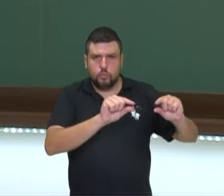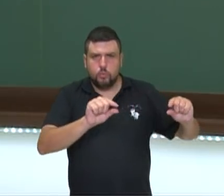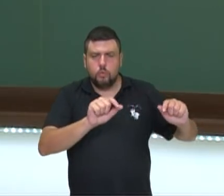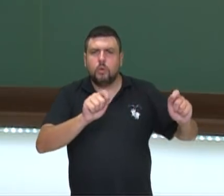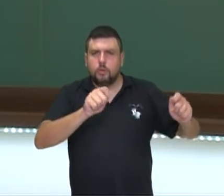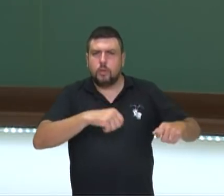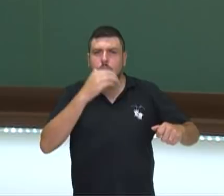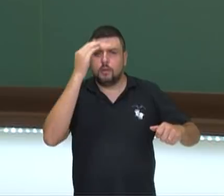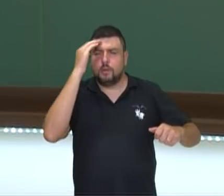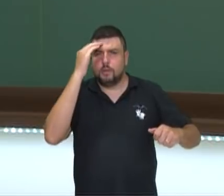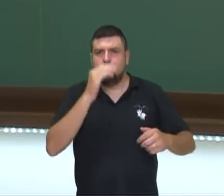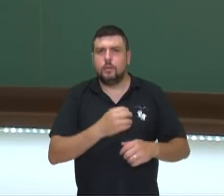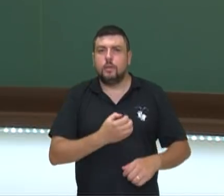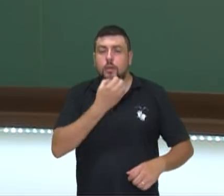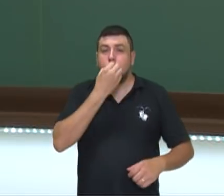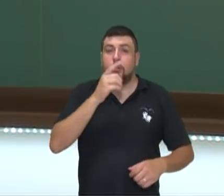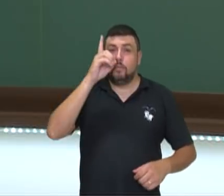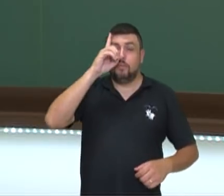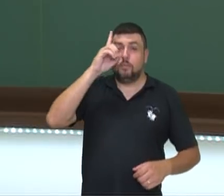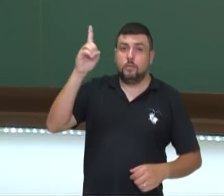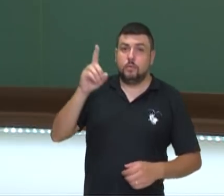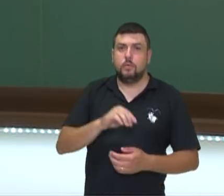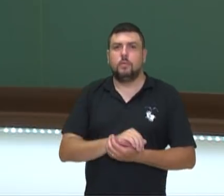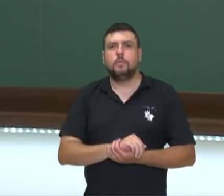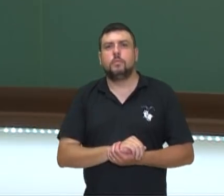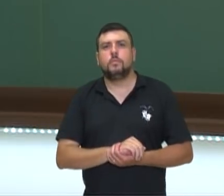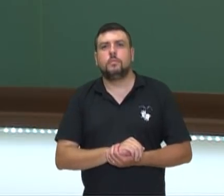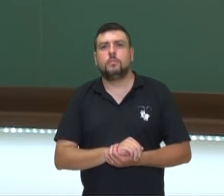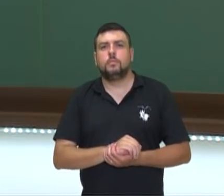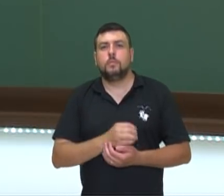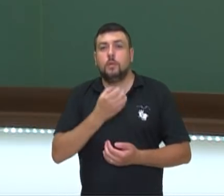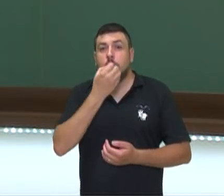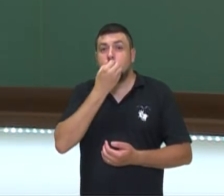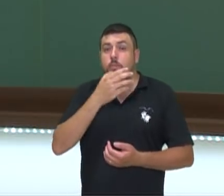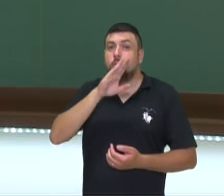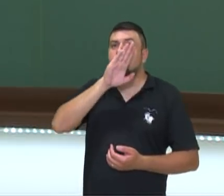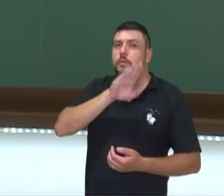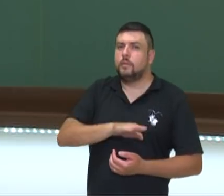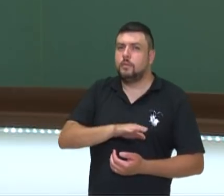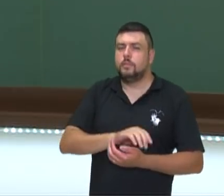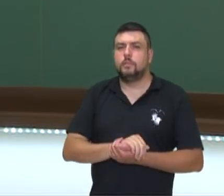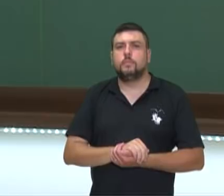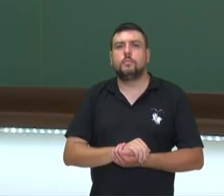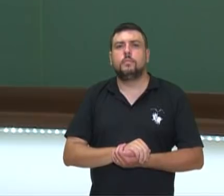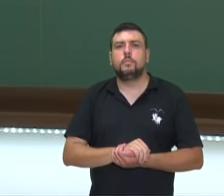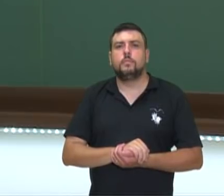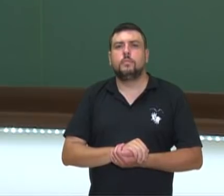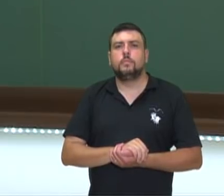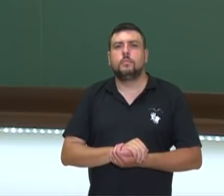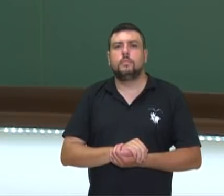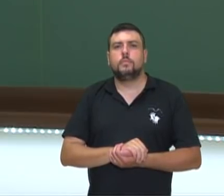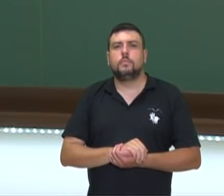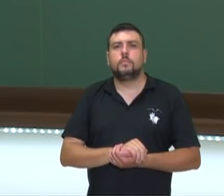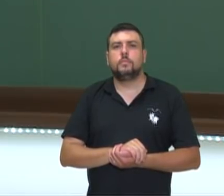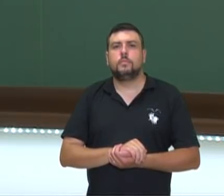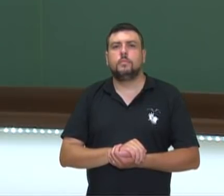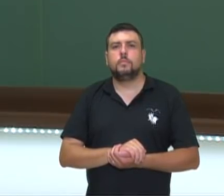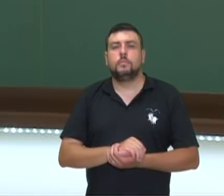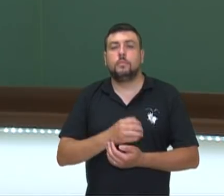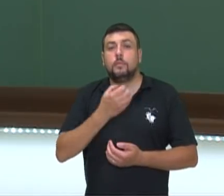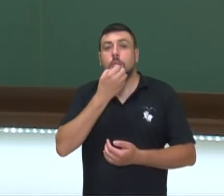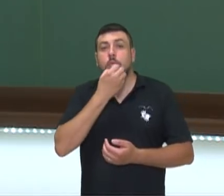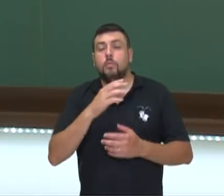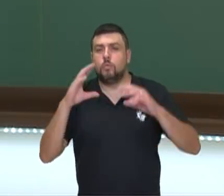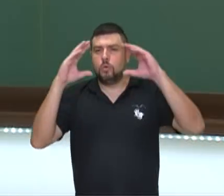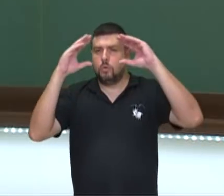good morning, bom dia, good afternoon, boa tarde, good night e good evening, boa